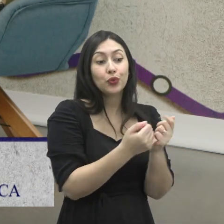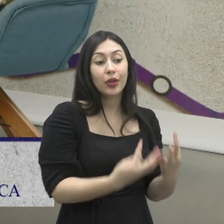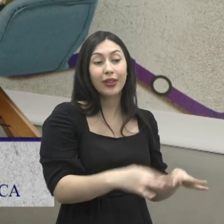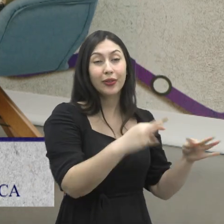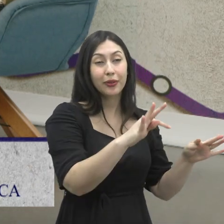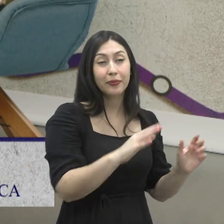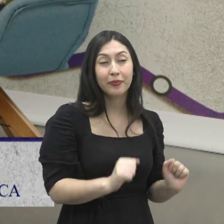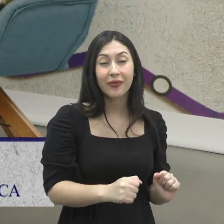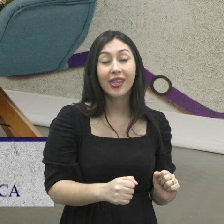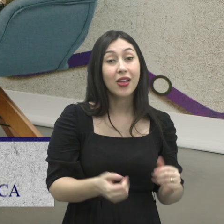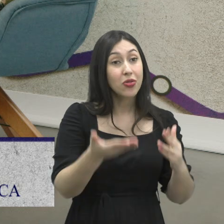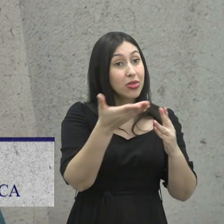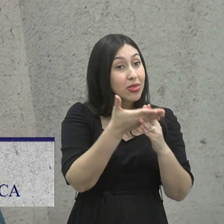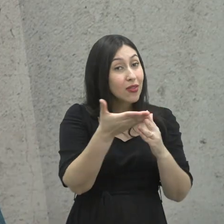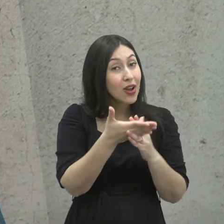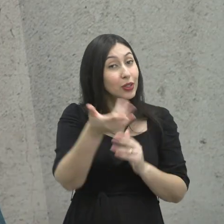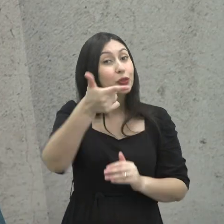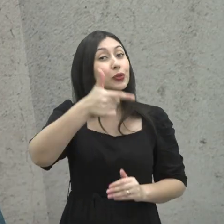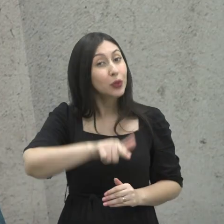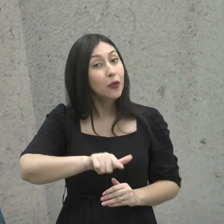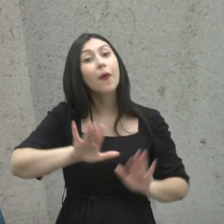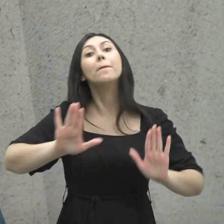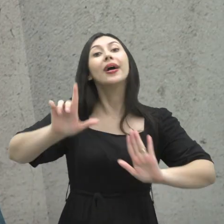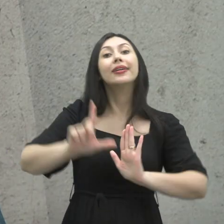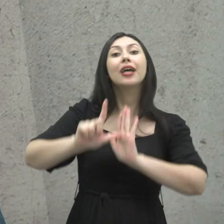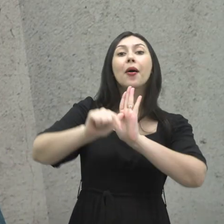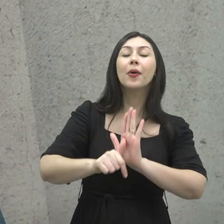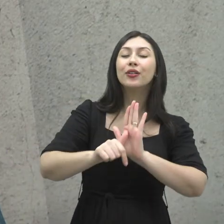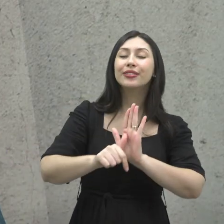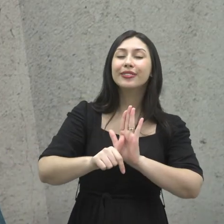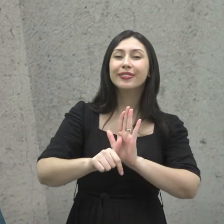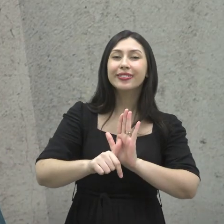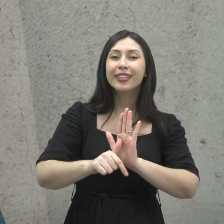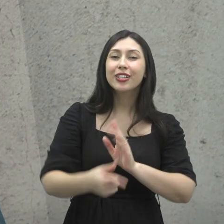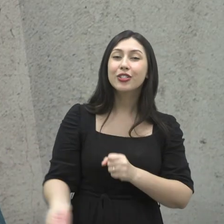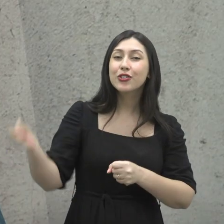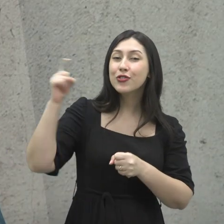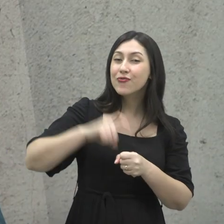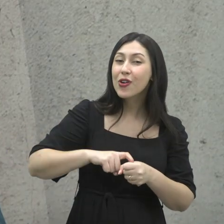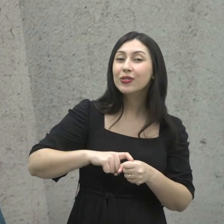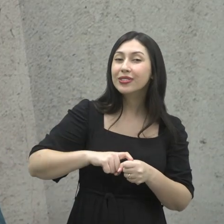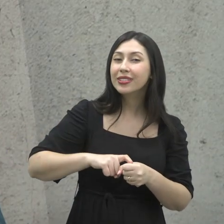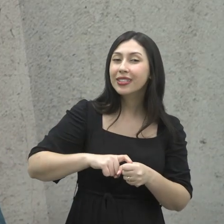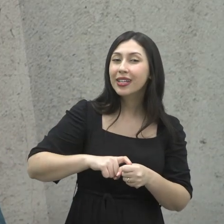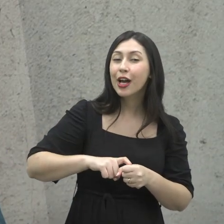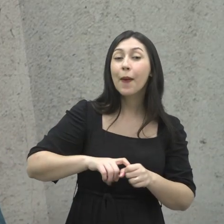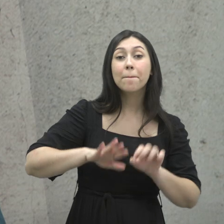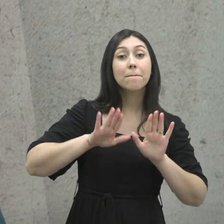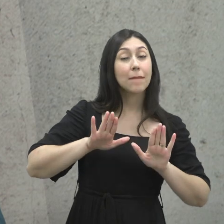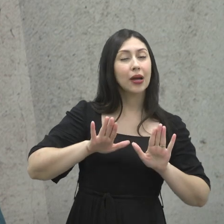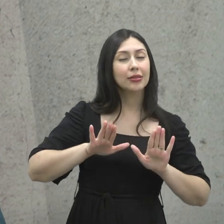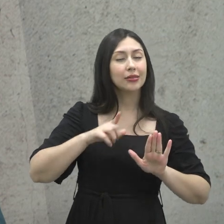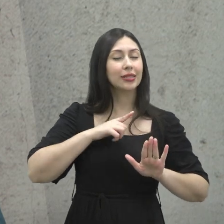gente vai dar mais uma pausa aqui, professora, no programa, e a gente volta depois do intervalo, viu? Depois do recado, na